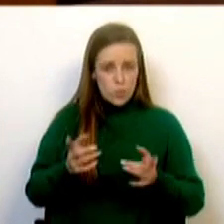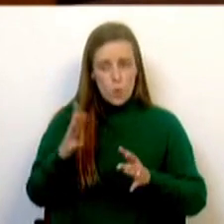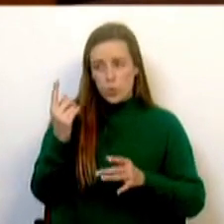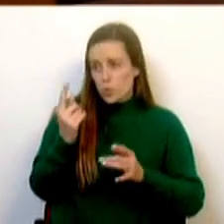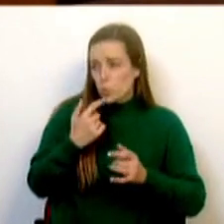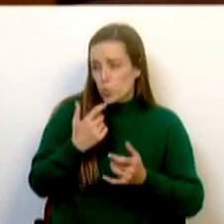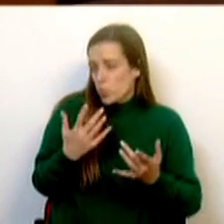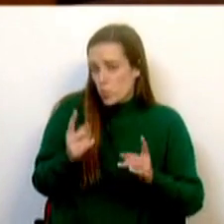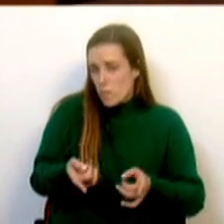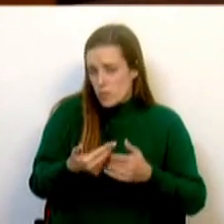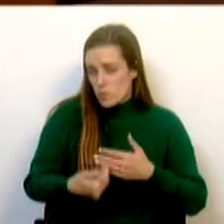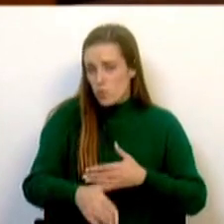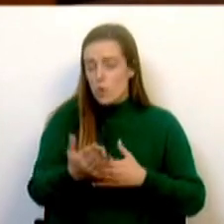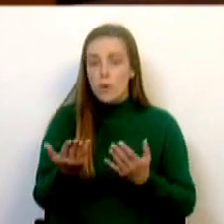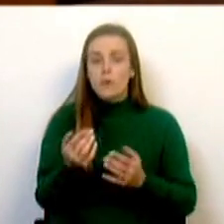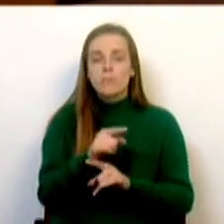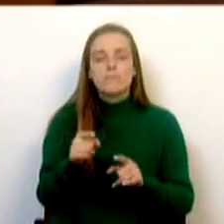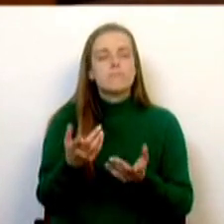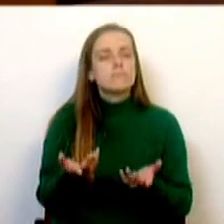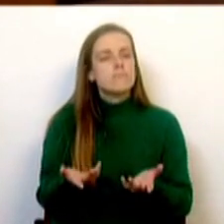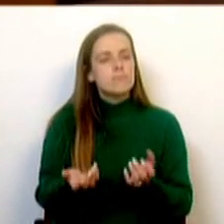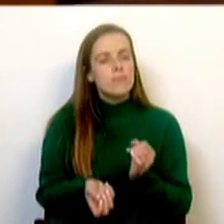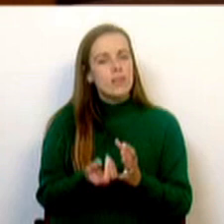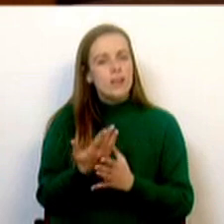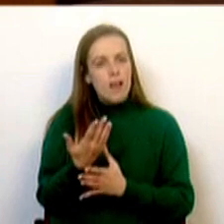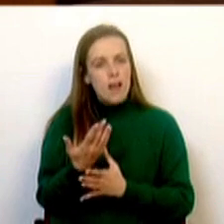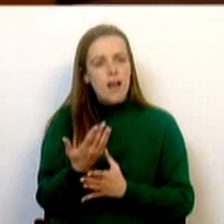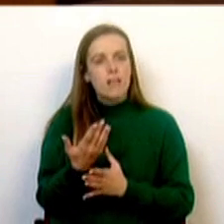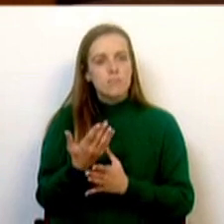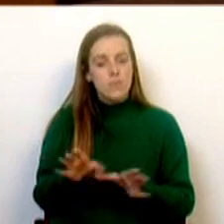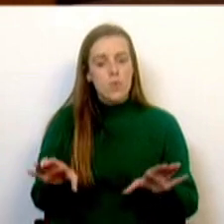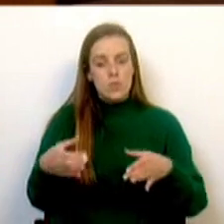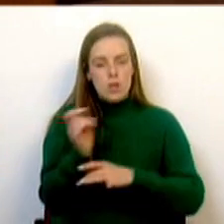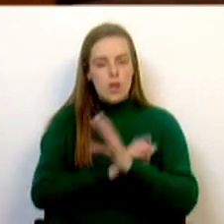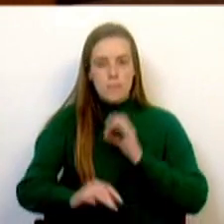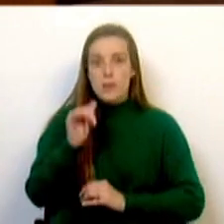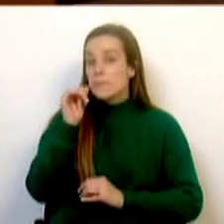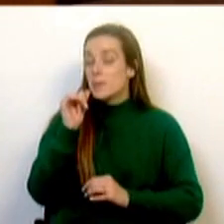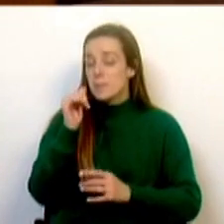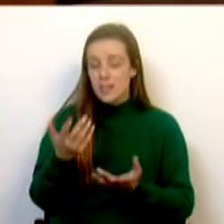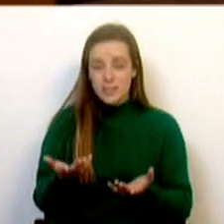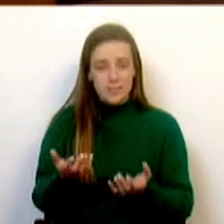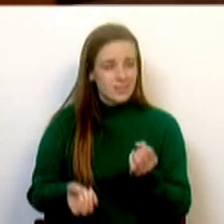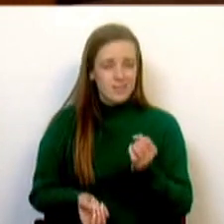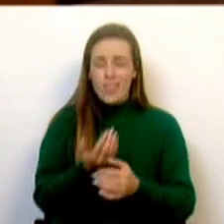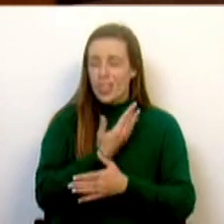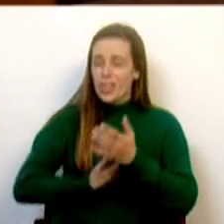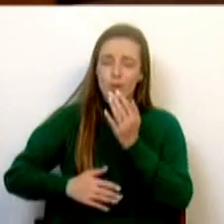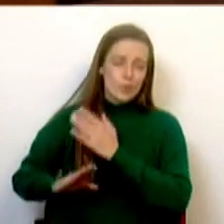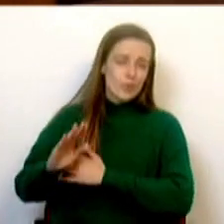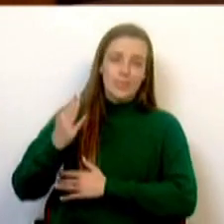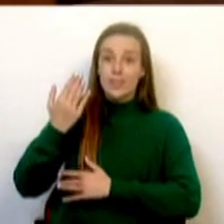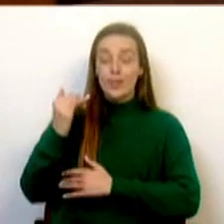começou. Ainda nem sequer tinha sido criado o Conselho da Europa, a mais antiga instituição